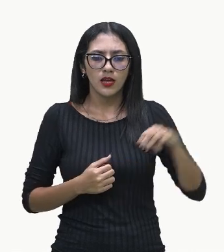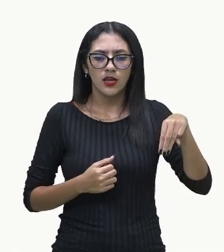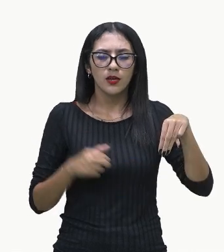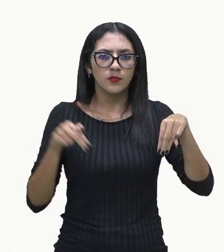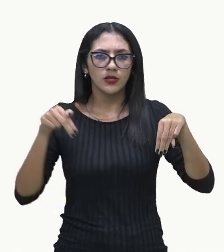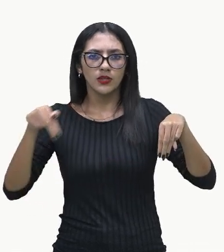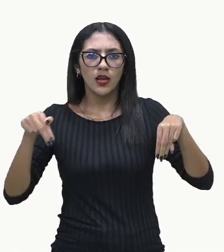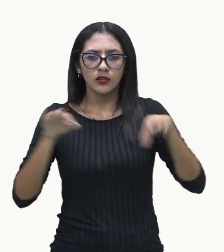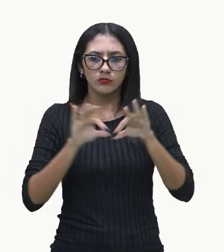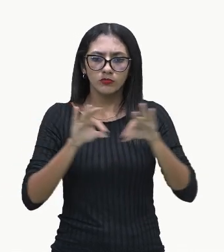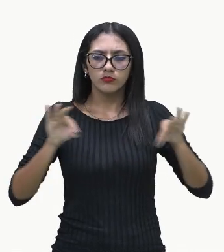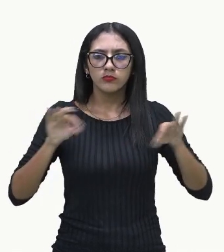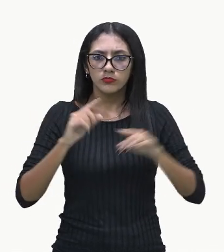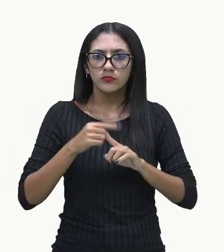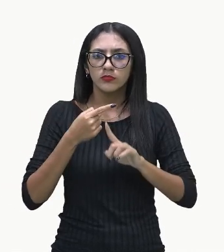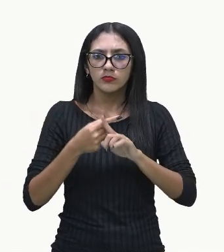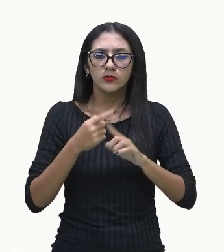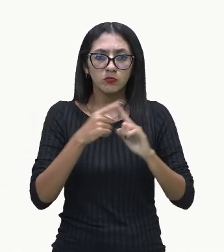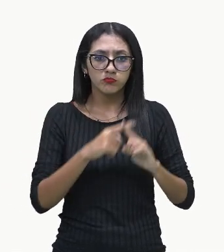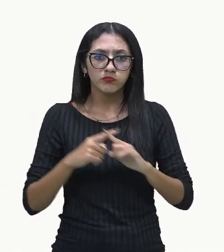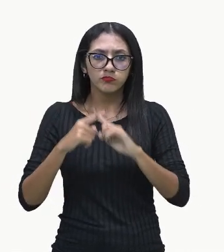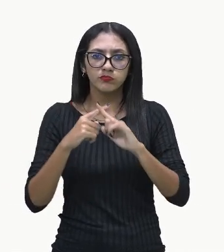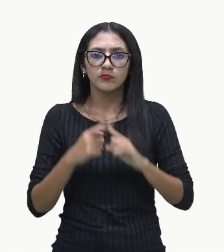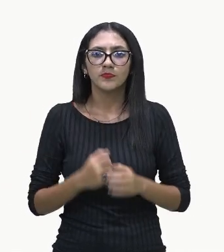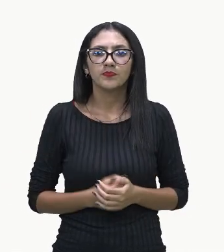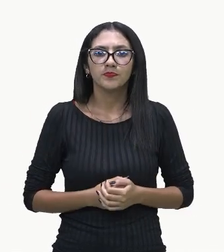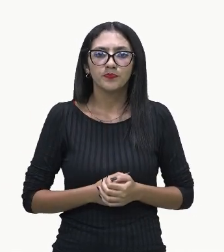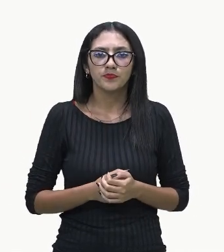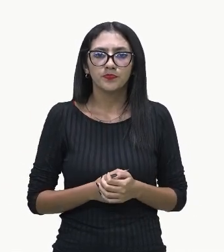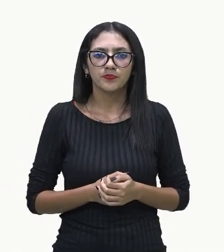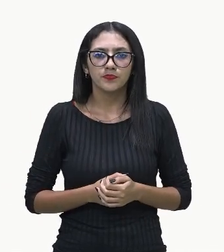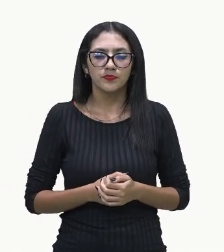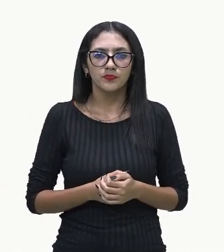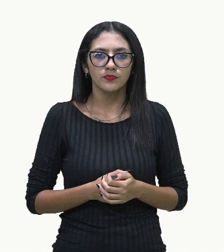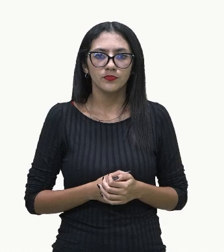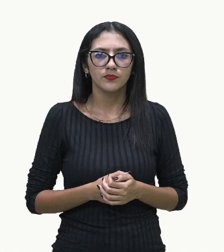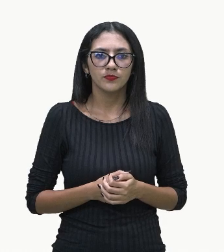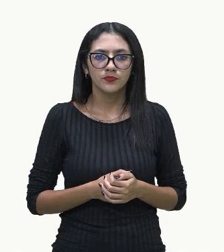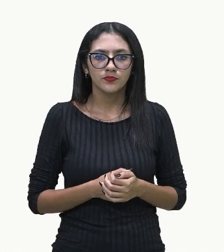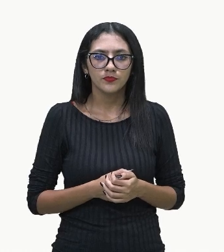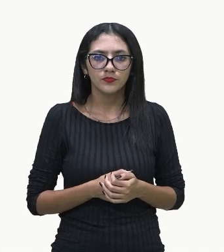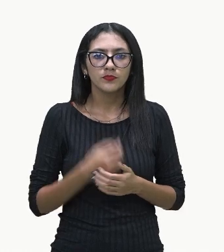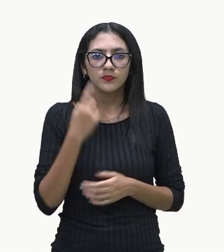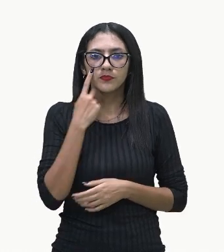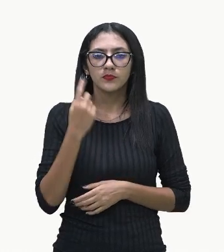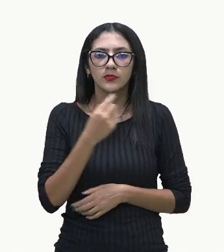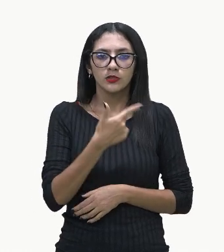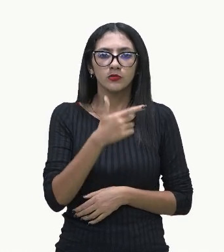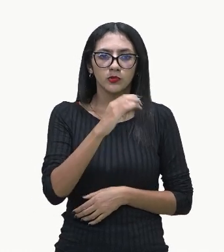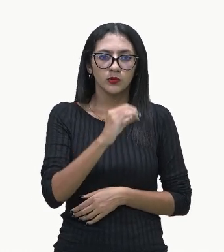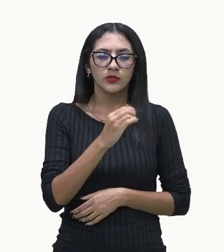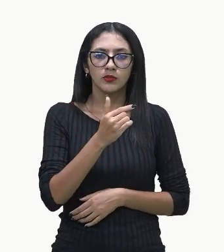por 19,2. A altura ao quadrado nada mais é do que